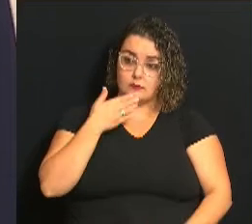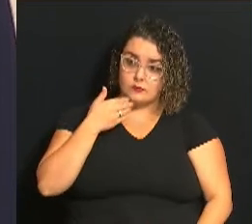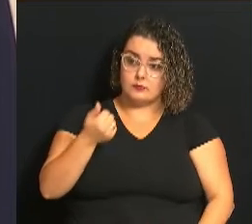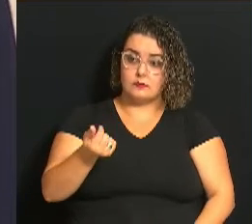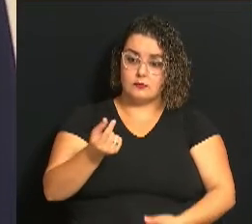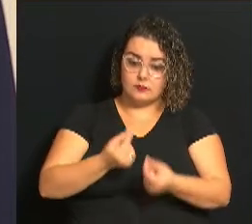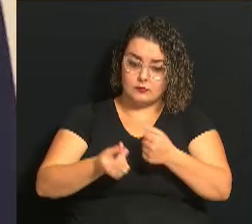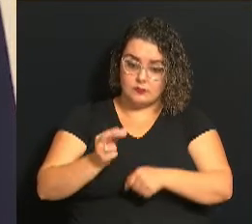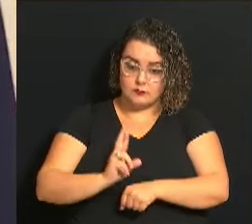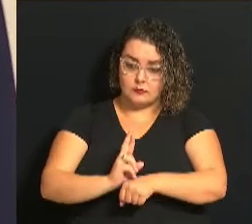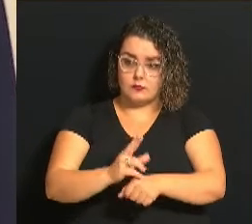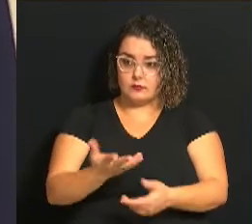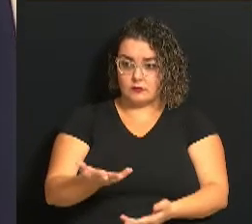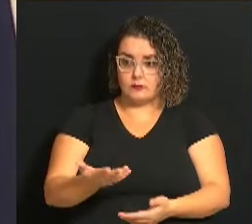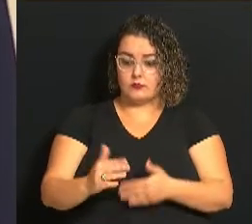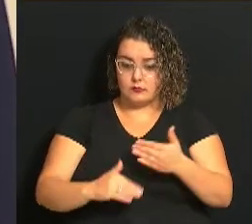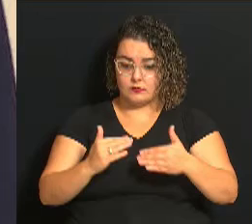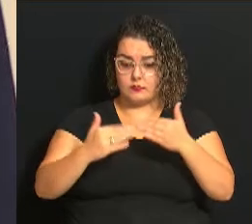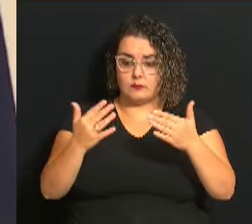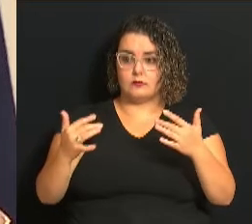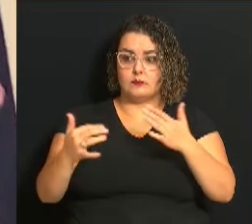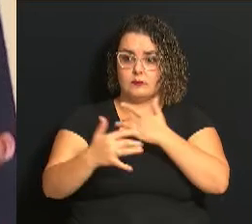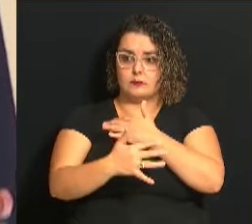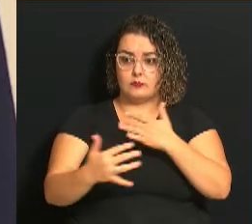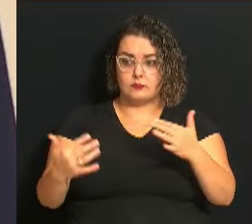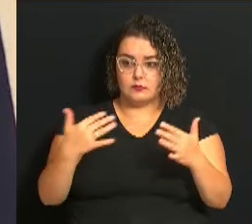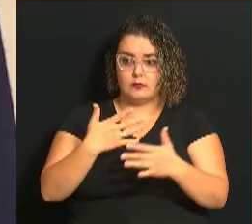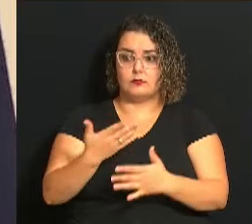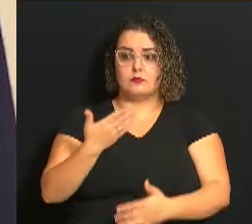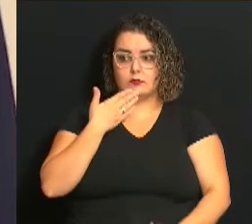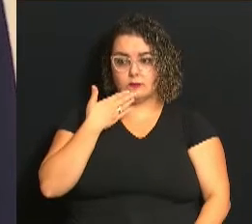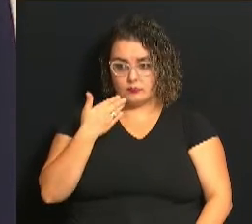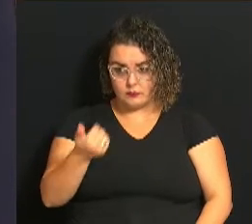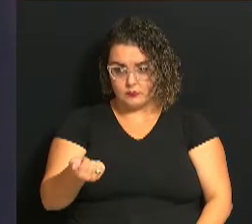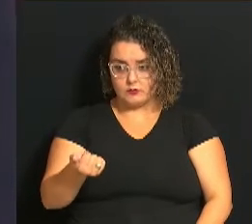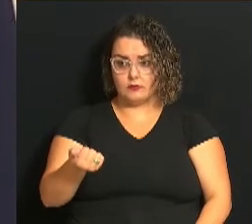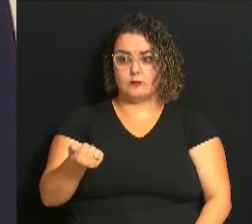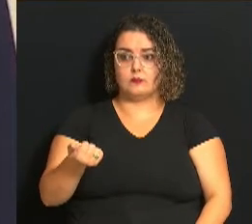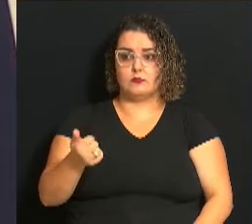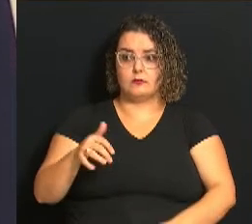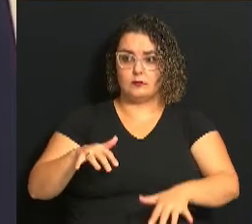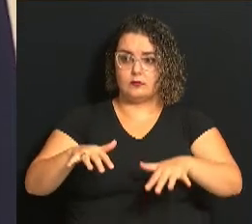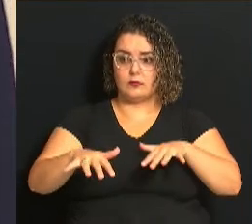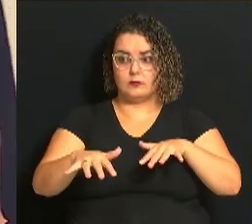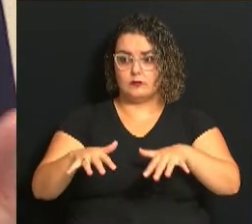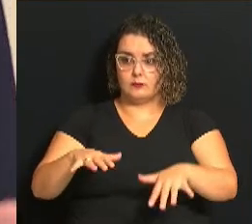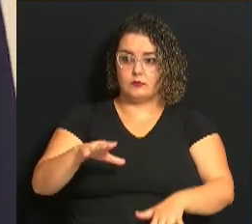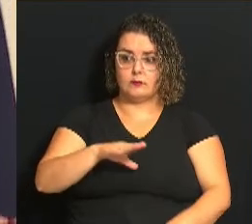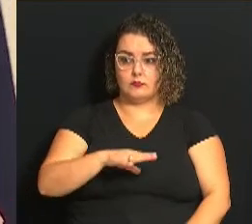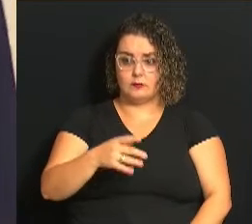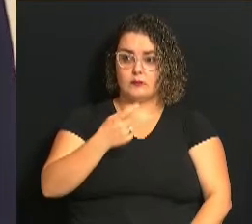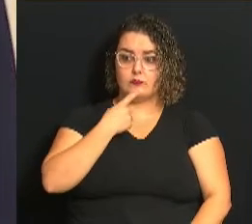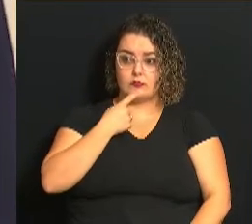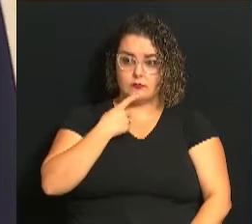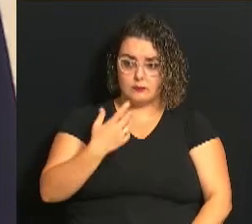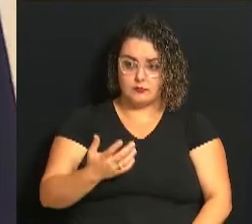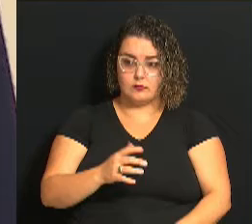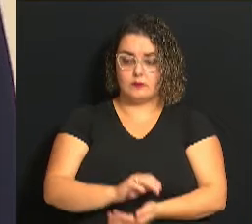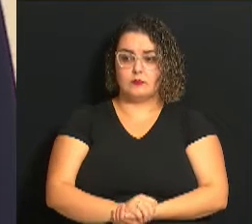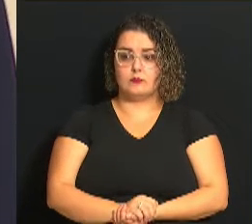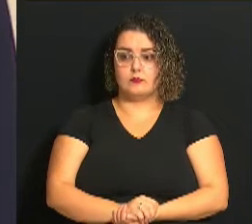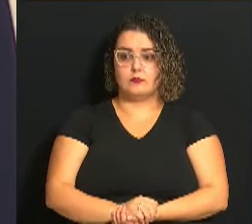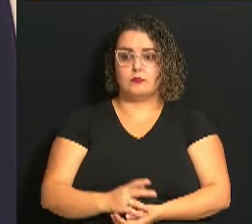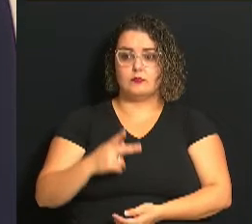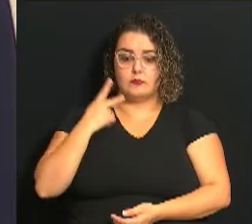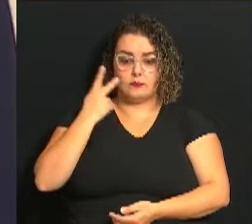na implementação do desenvolvimento urbano, né, numa melhora mobilidade da cidade, né, no fomento de uma política